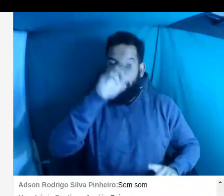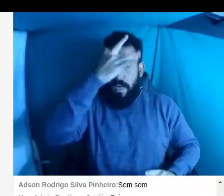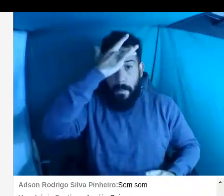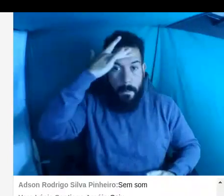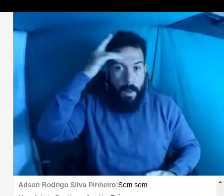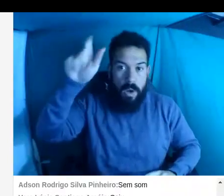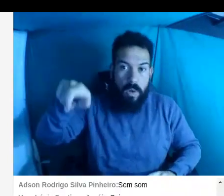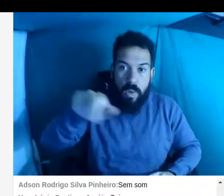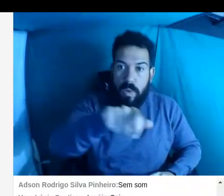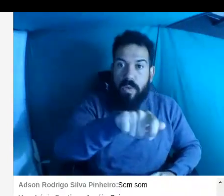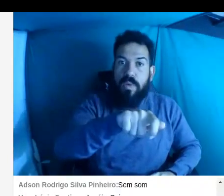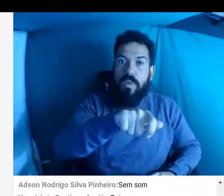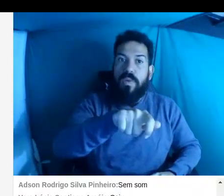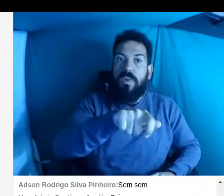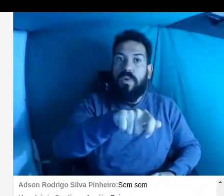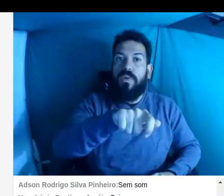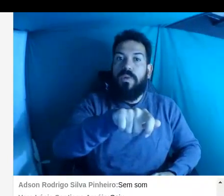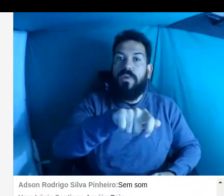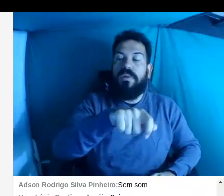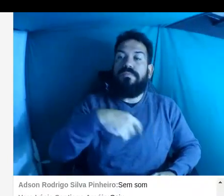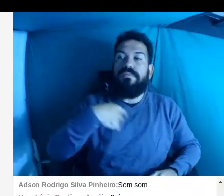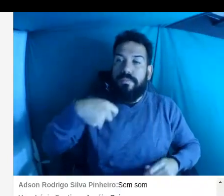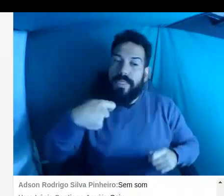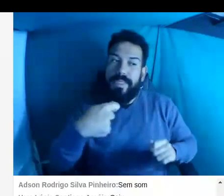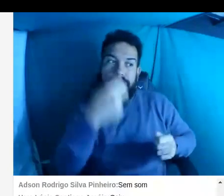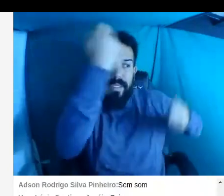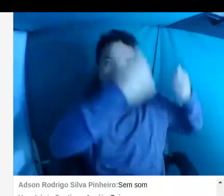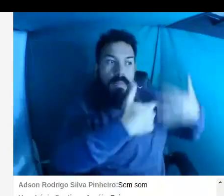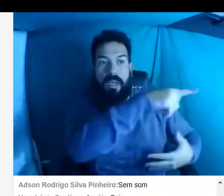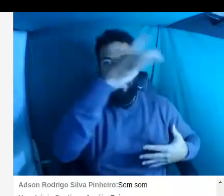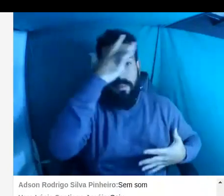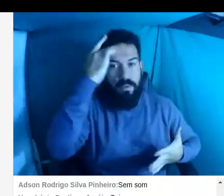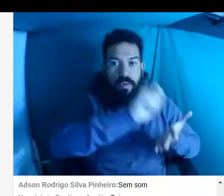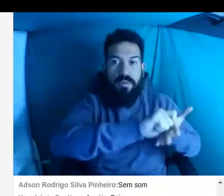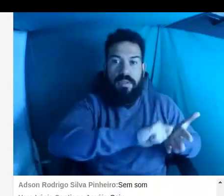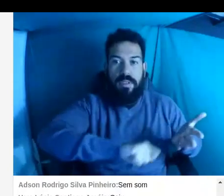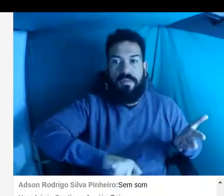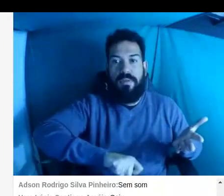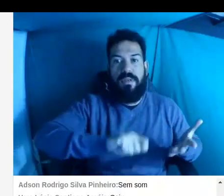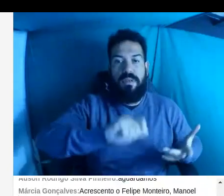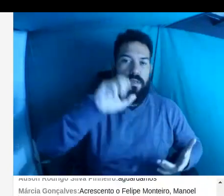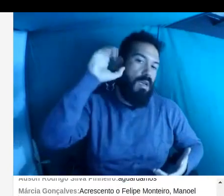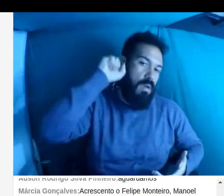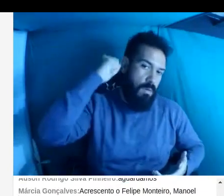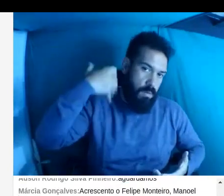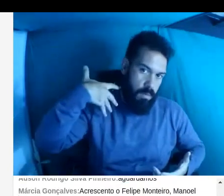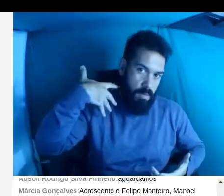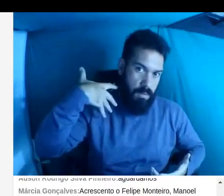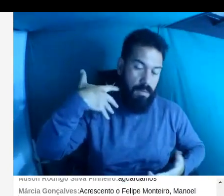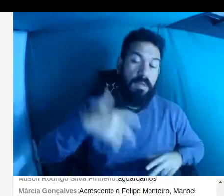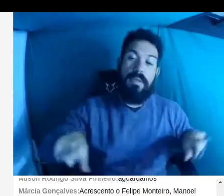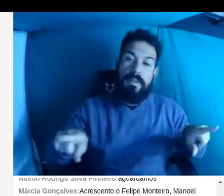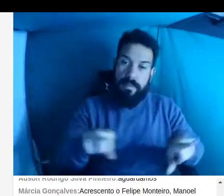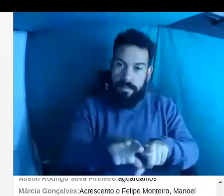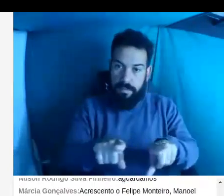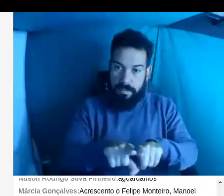colocar no para os roteiristas de audiodescrição. E também